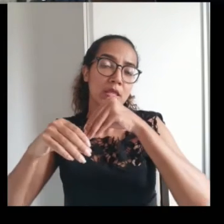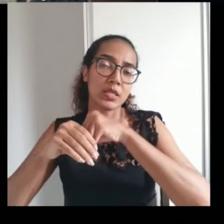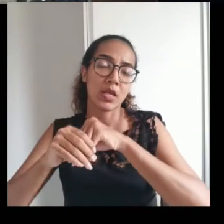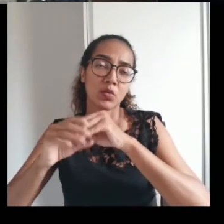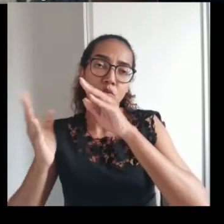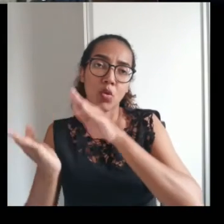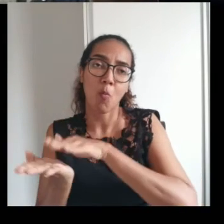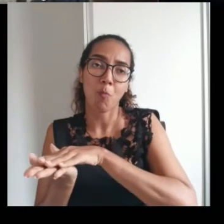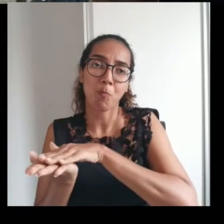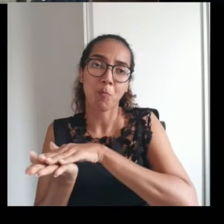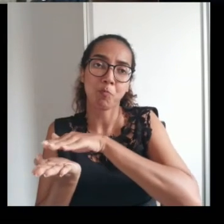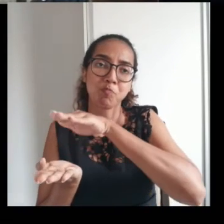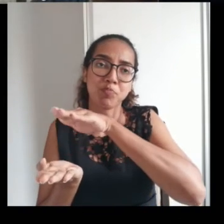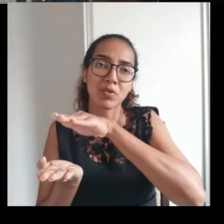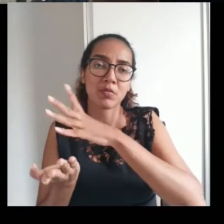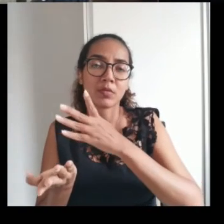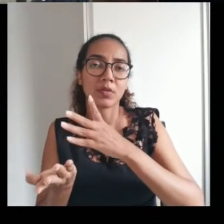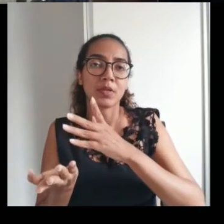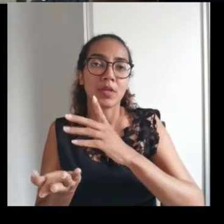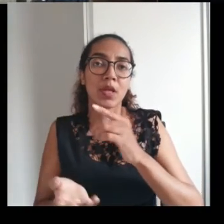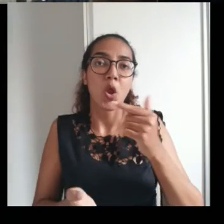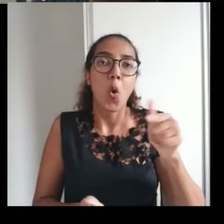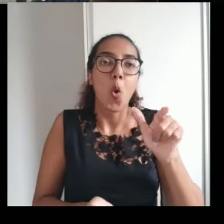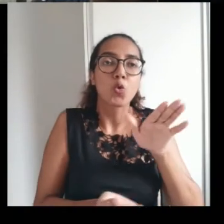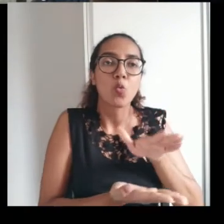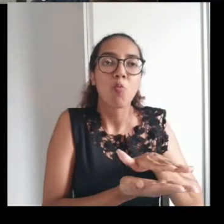pacote, cliente,